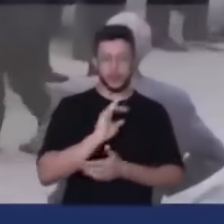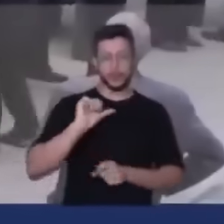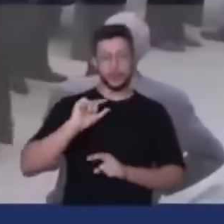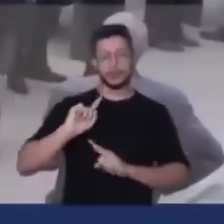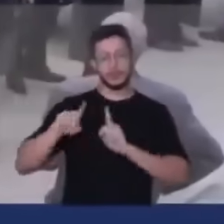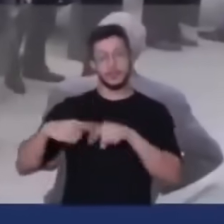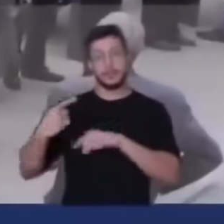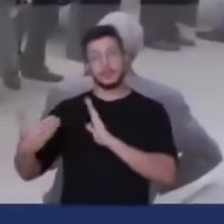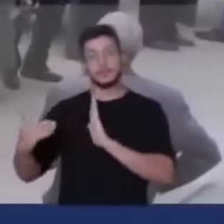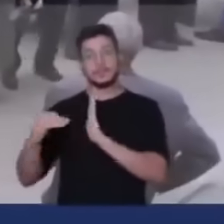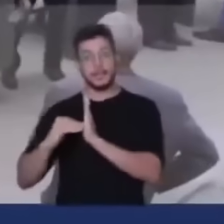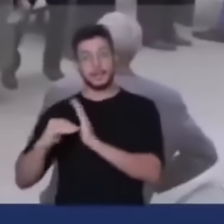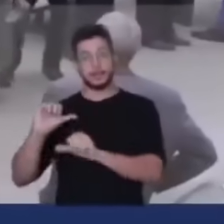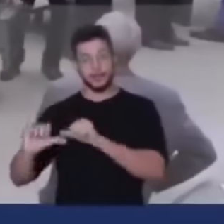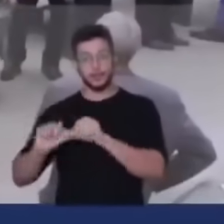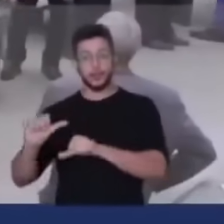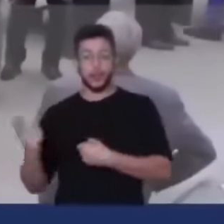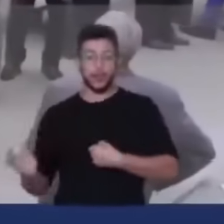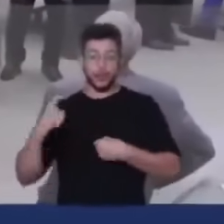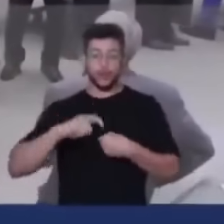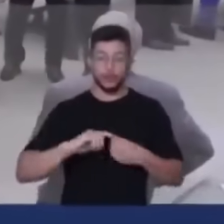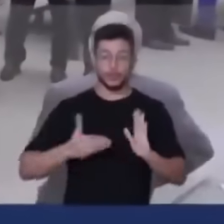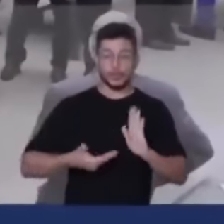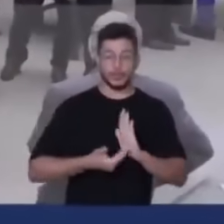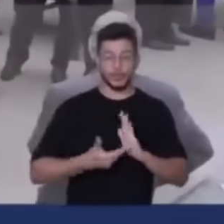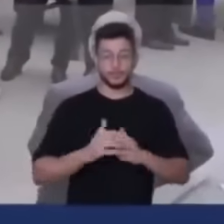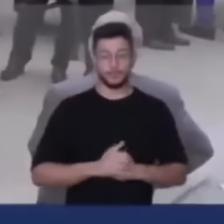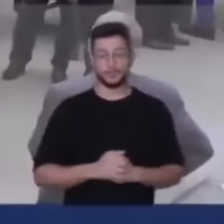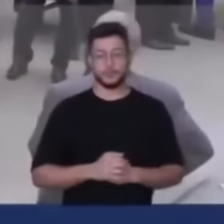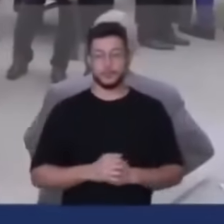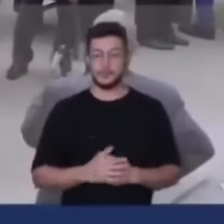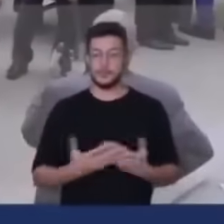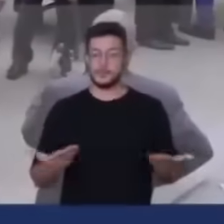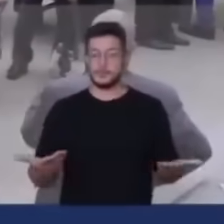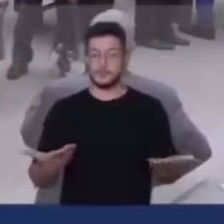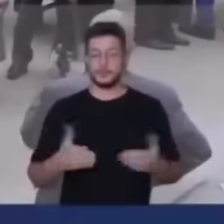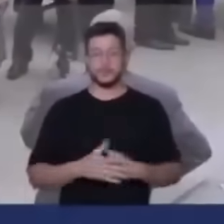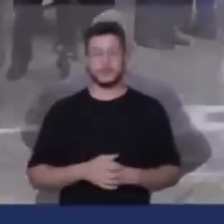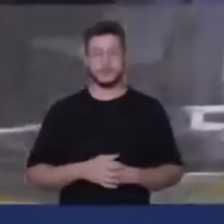final da votação. A presidência esclarece